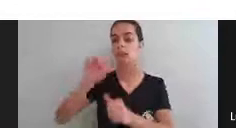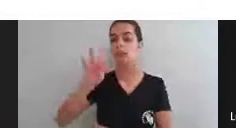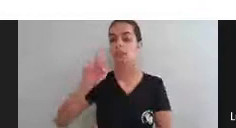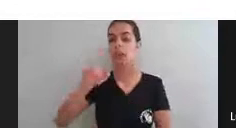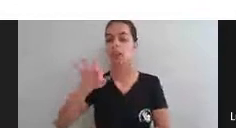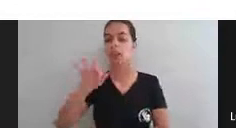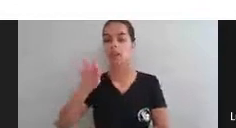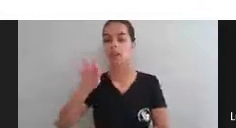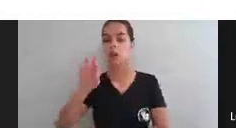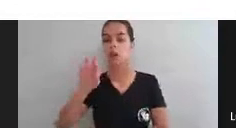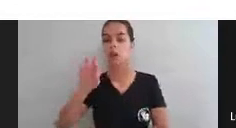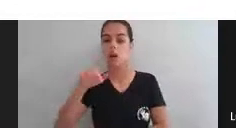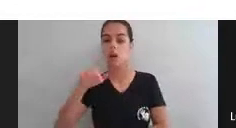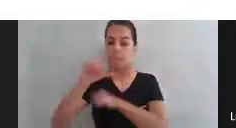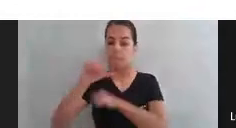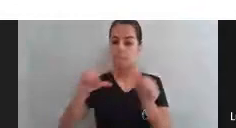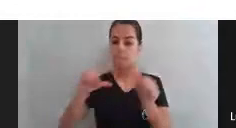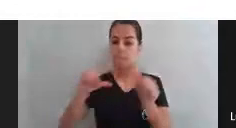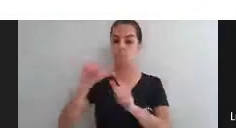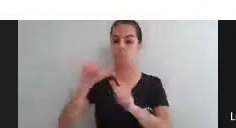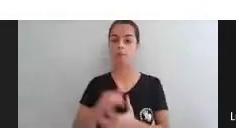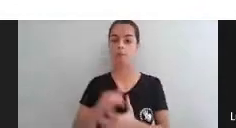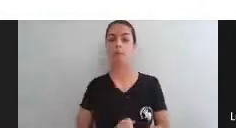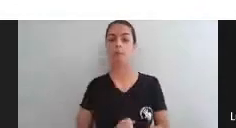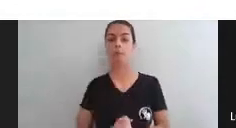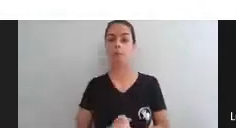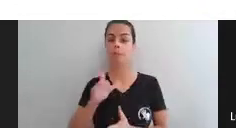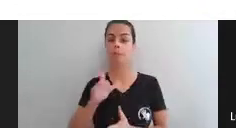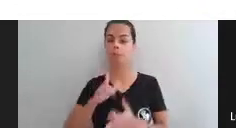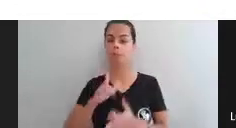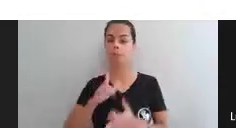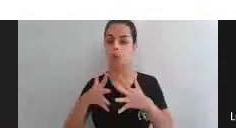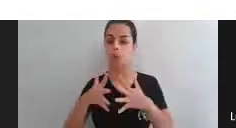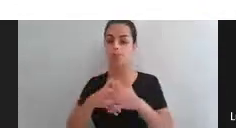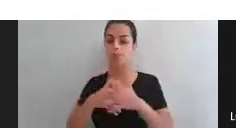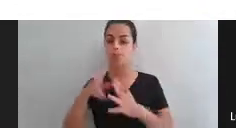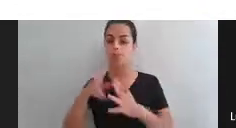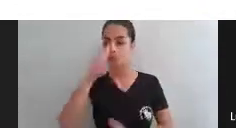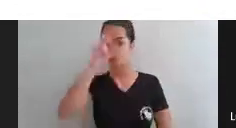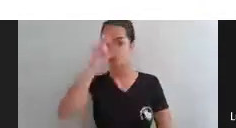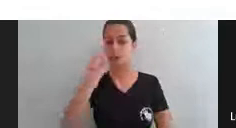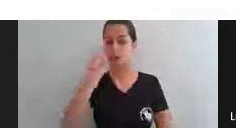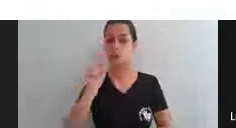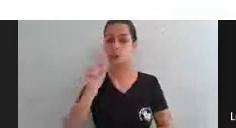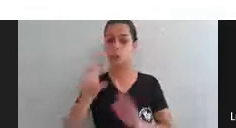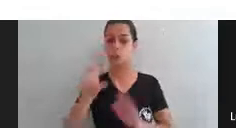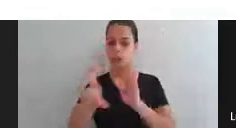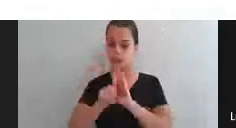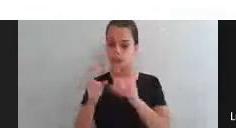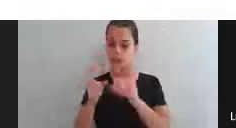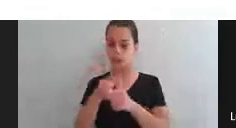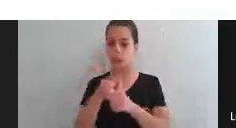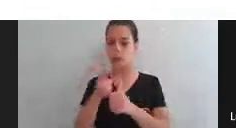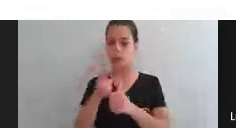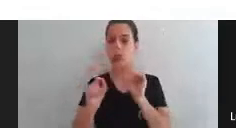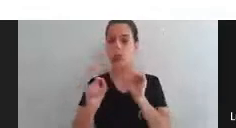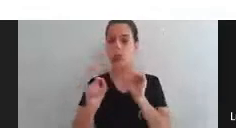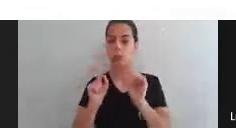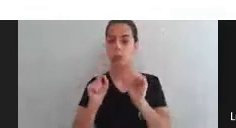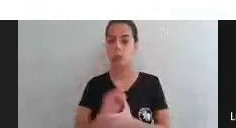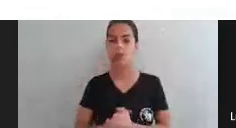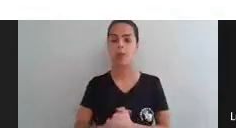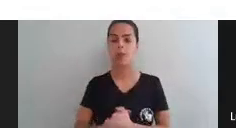E só que tem uma implicação forte na primeira lei, que eu acho que já tinha até falado isso